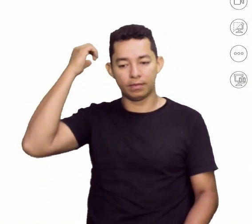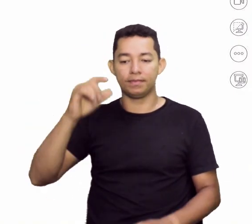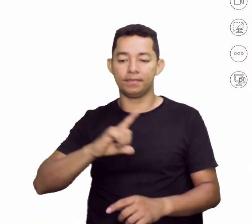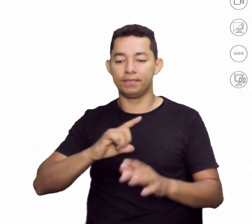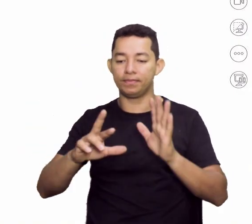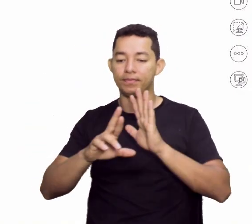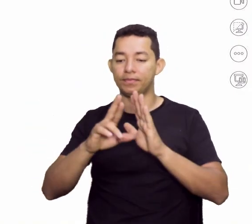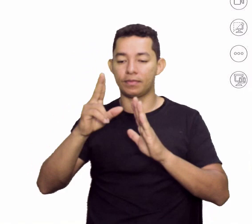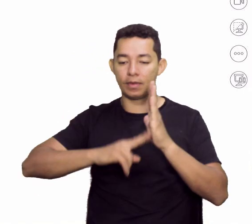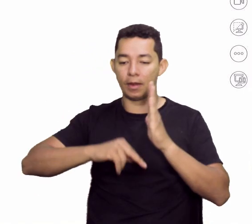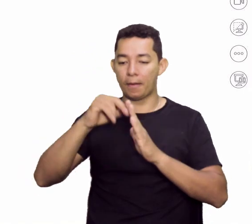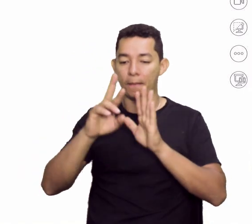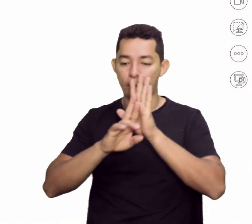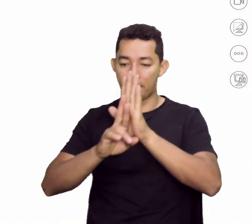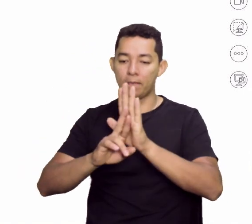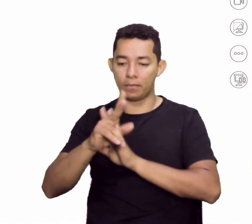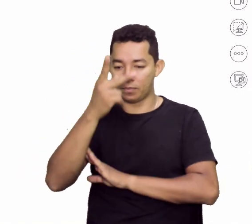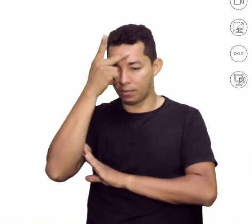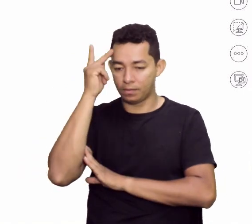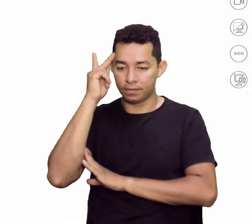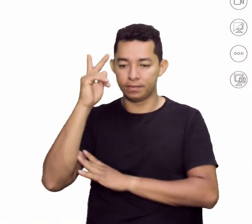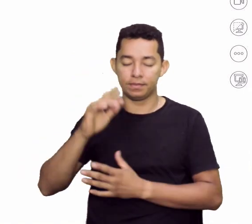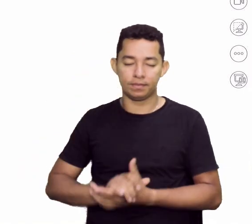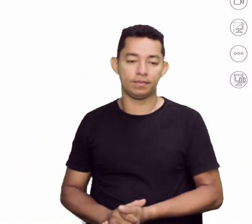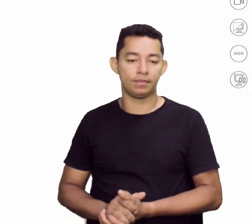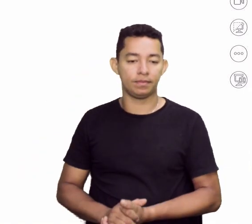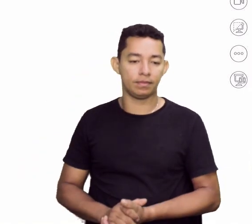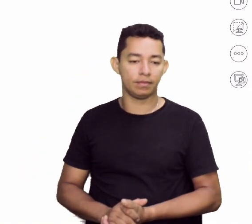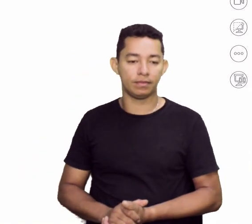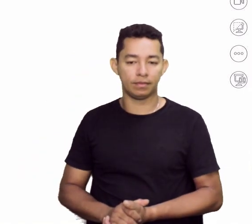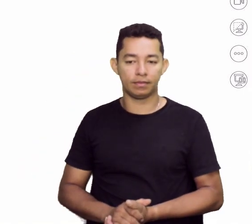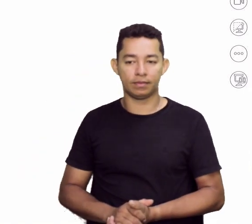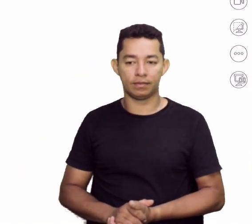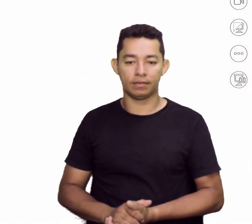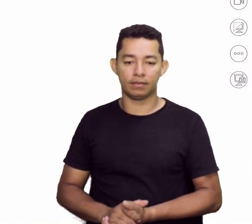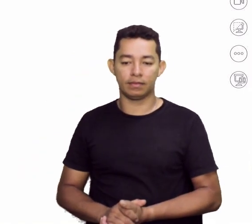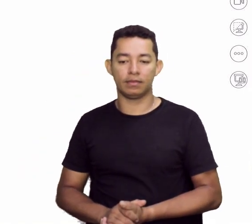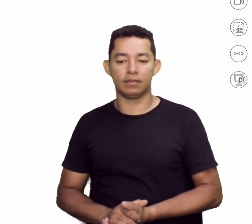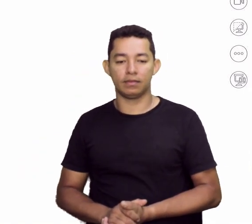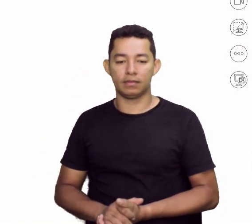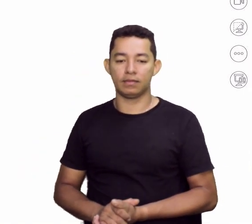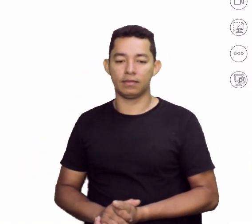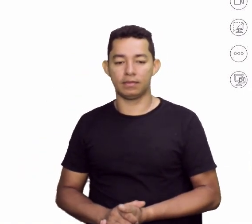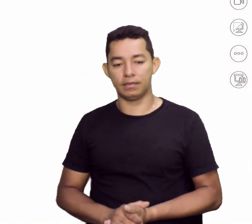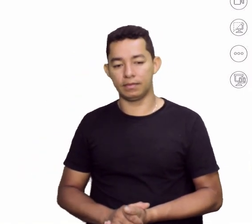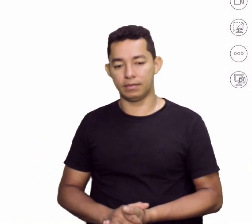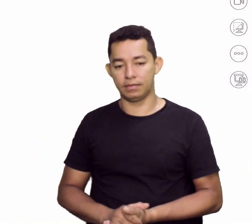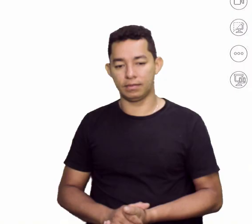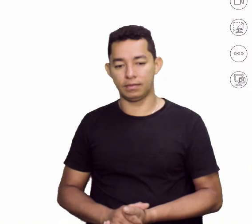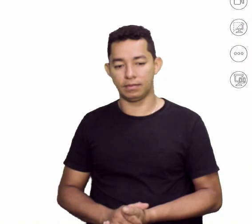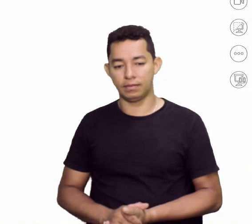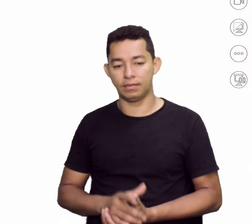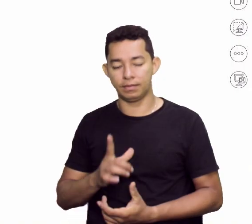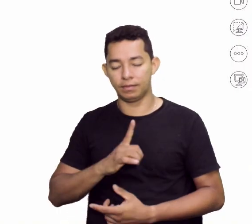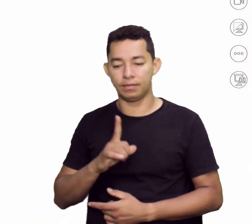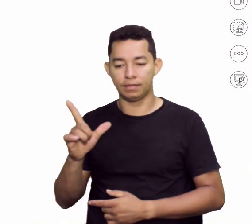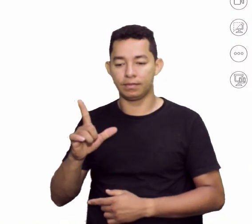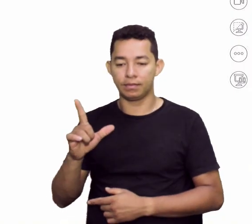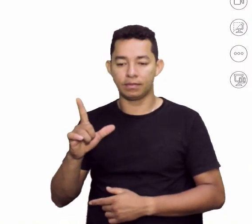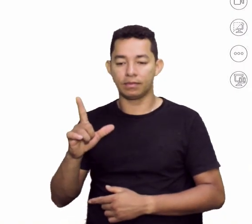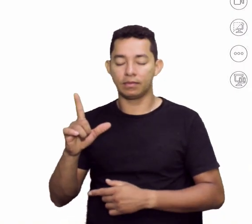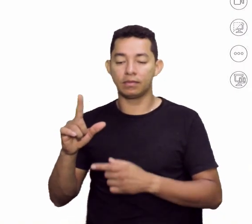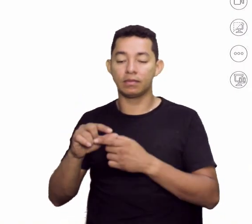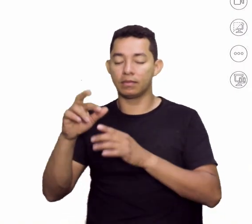a pessoa. E aí já entra aqui as regras de quando